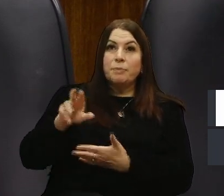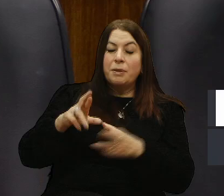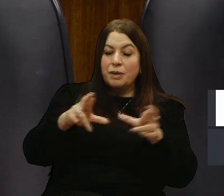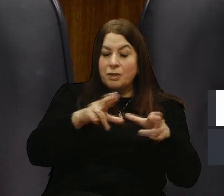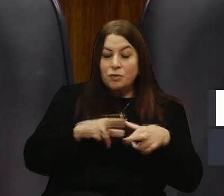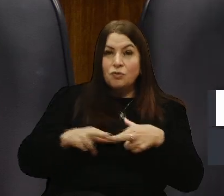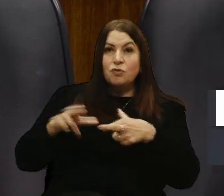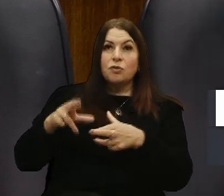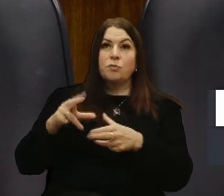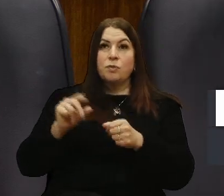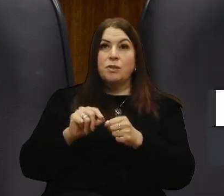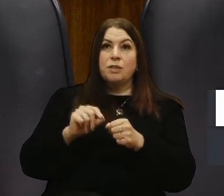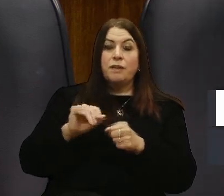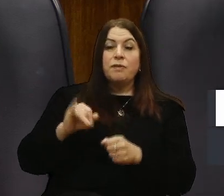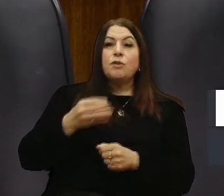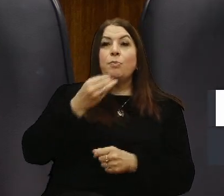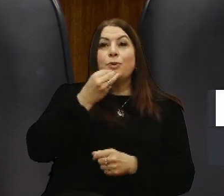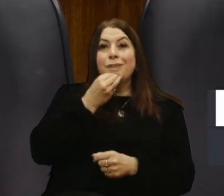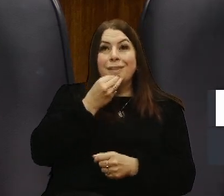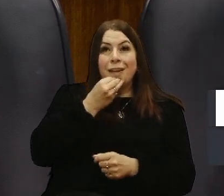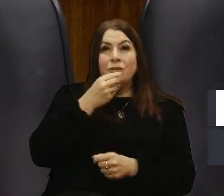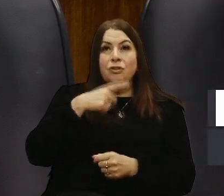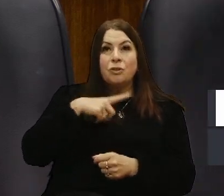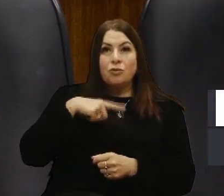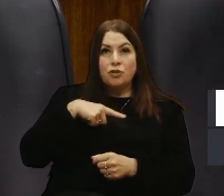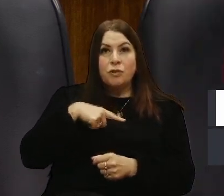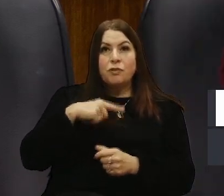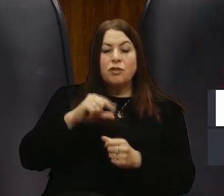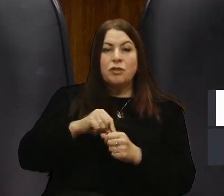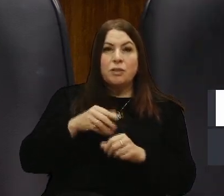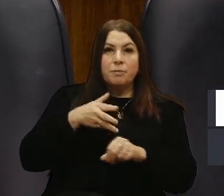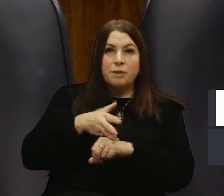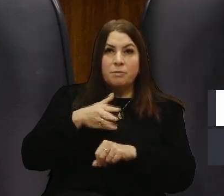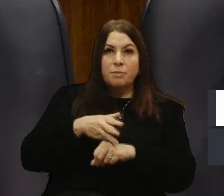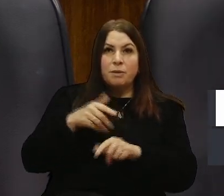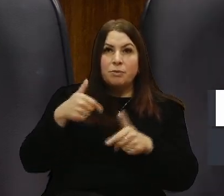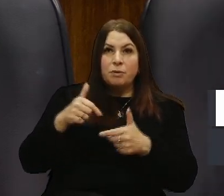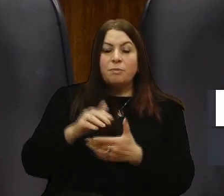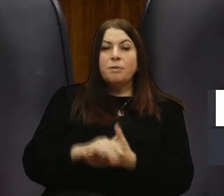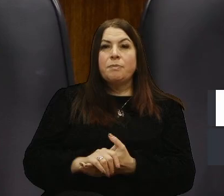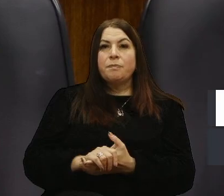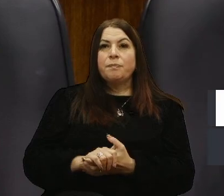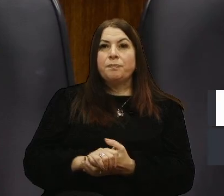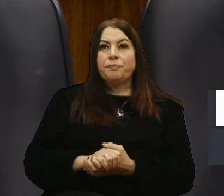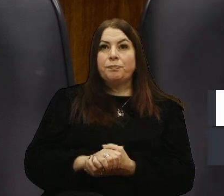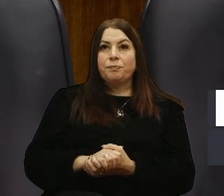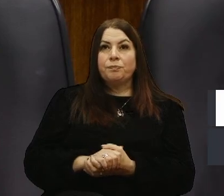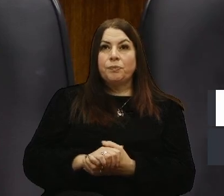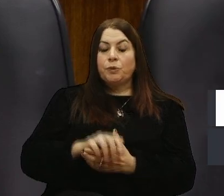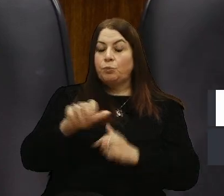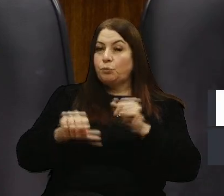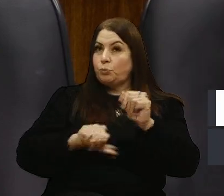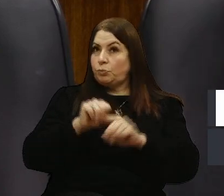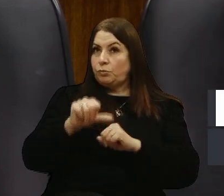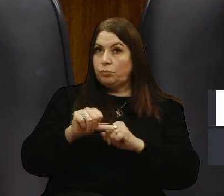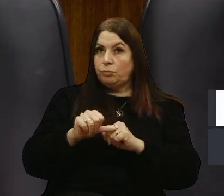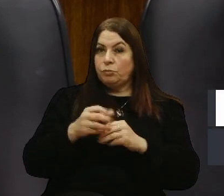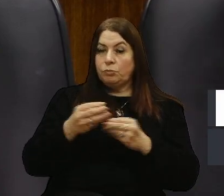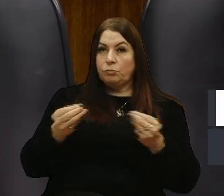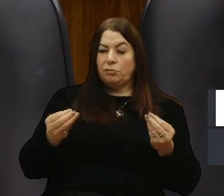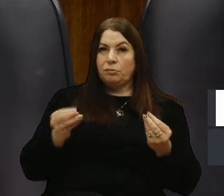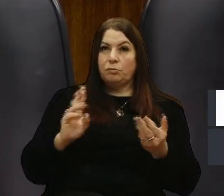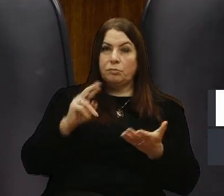região tivessem a oportunidade que eu tive de fazer parte de um serviço que mudou e transformou tanto a